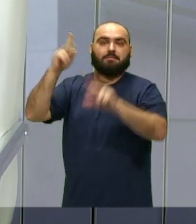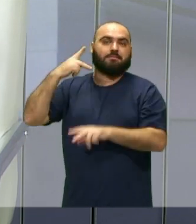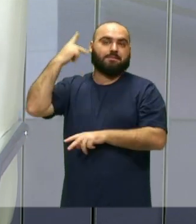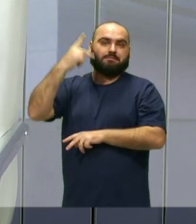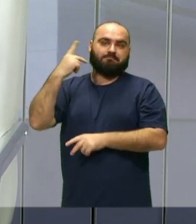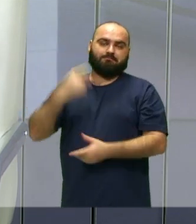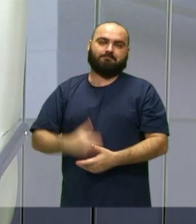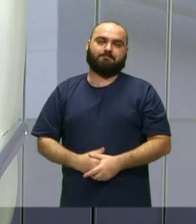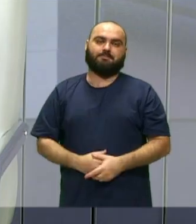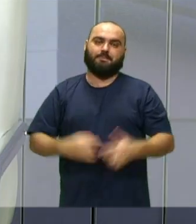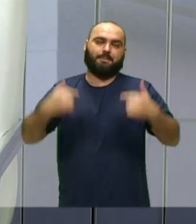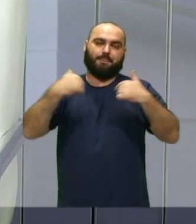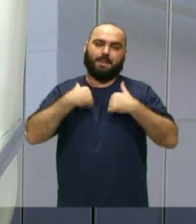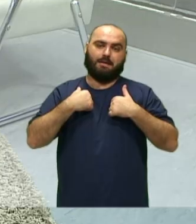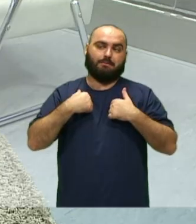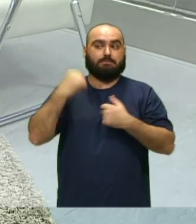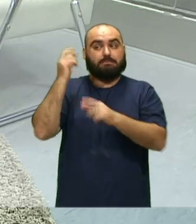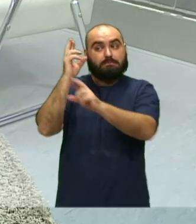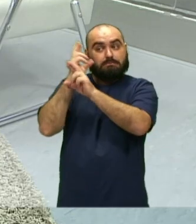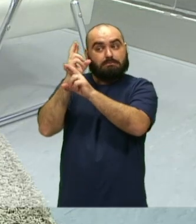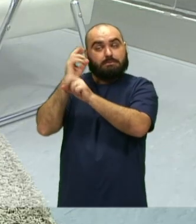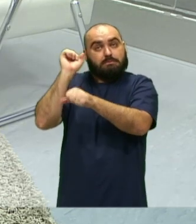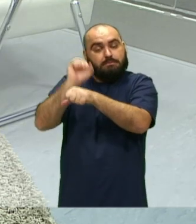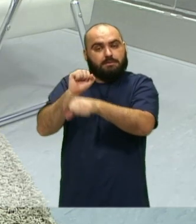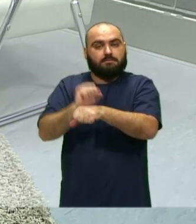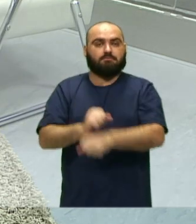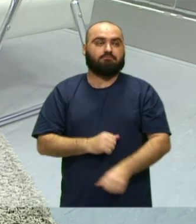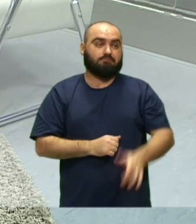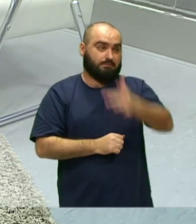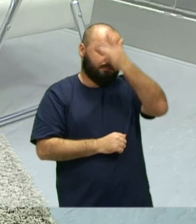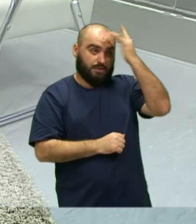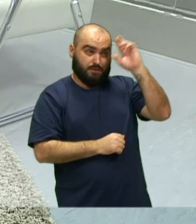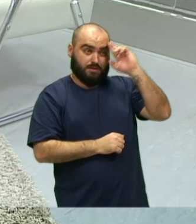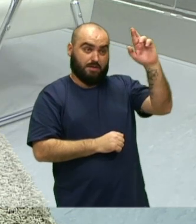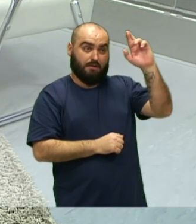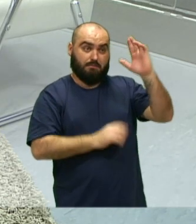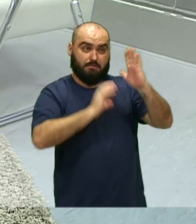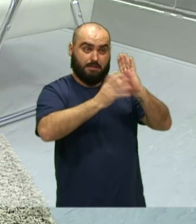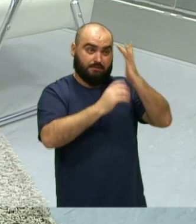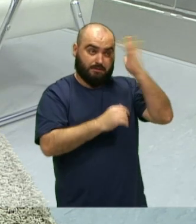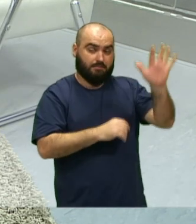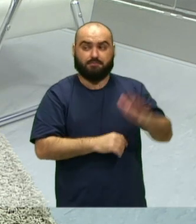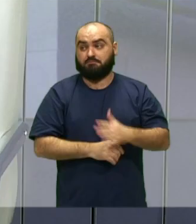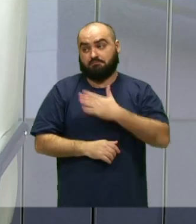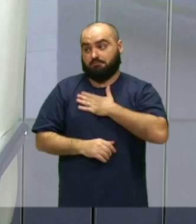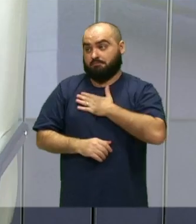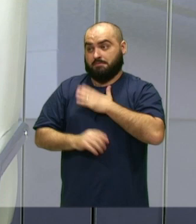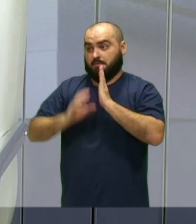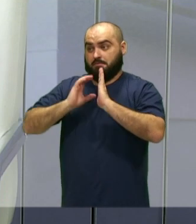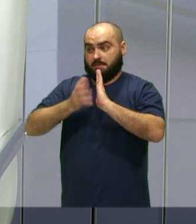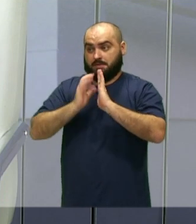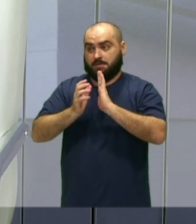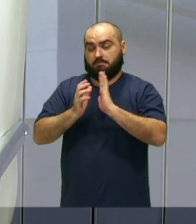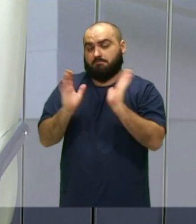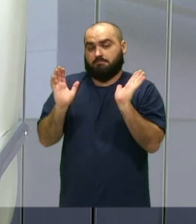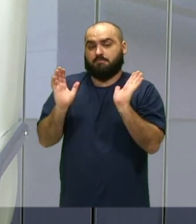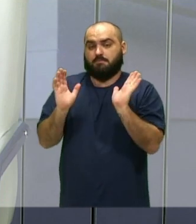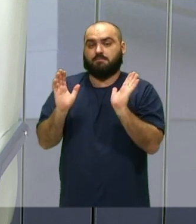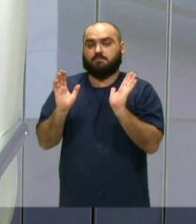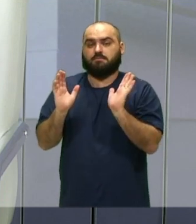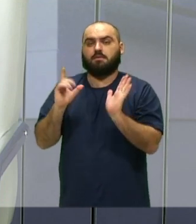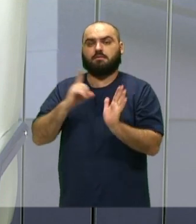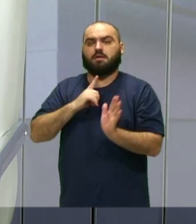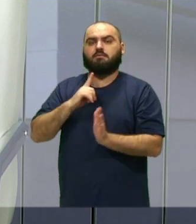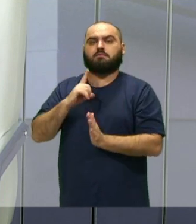eu, assim como os demais, temos que aguardar. Isso eu acho que nem os caciques políticos estão sabendo ainda. Tá, né? no meu partido, especialmente, ele foi